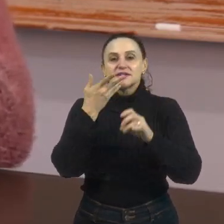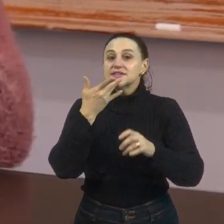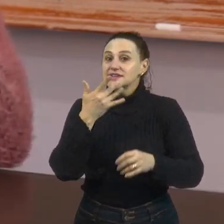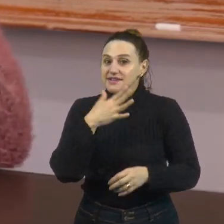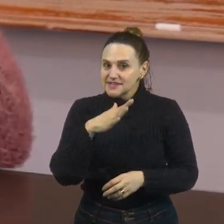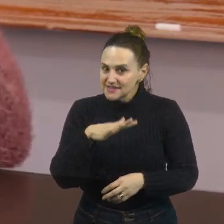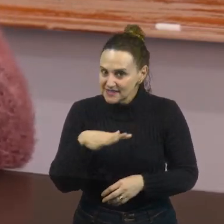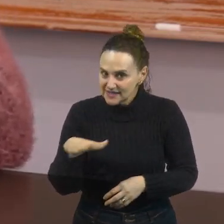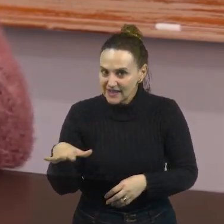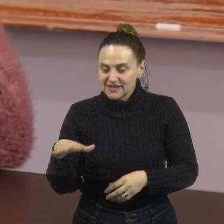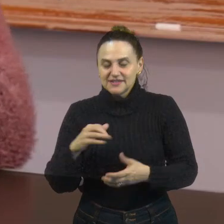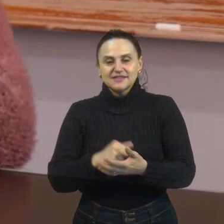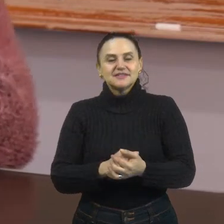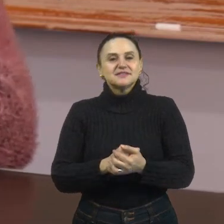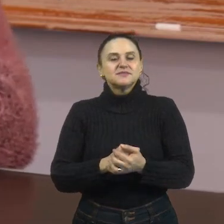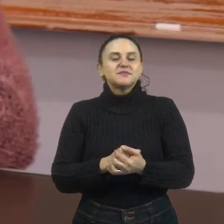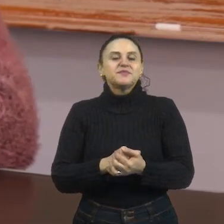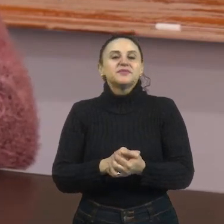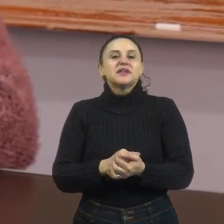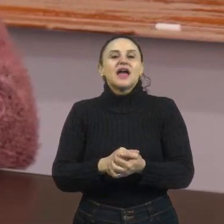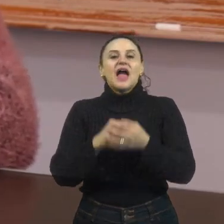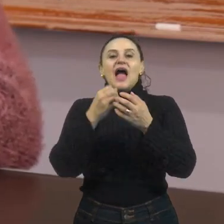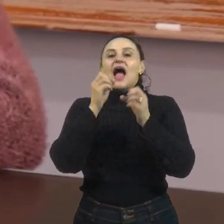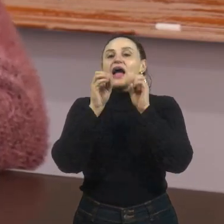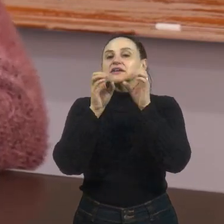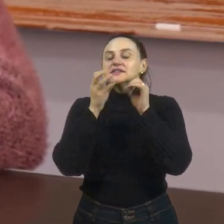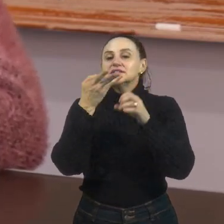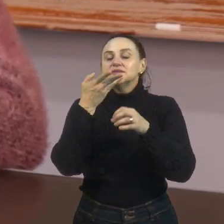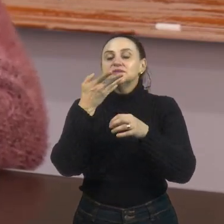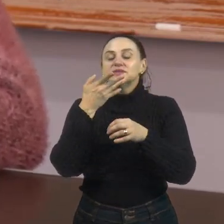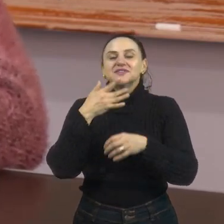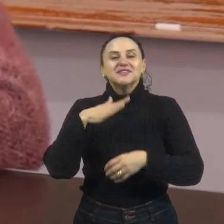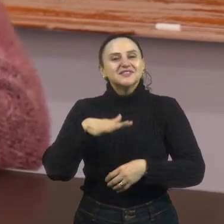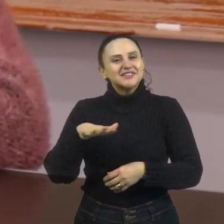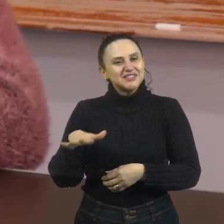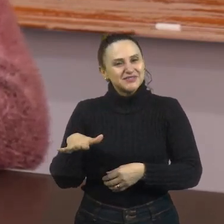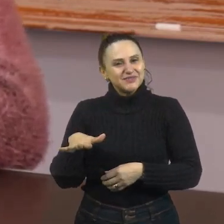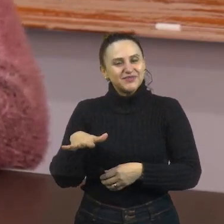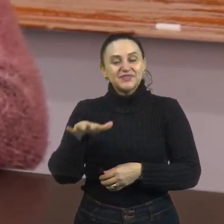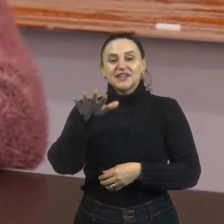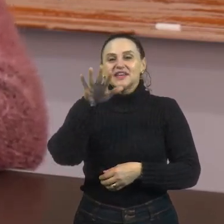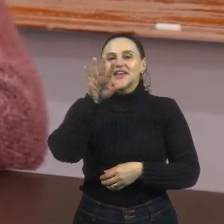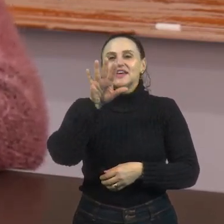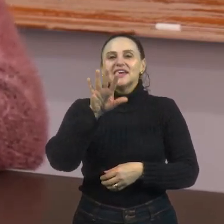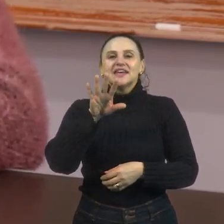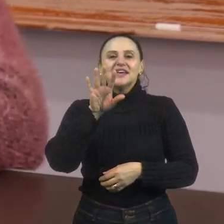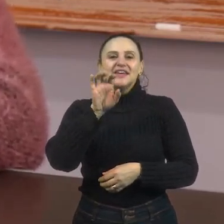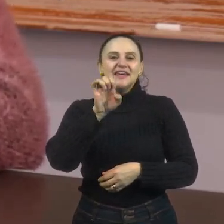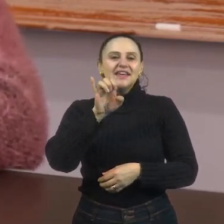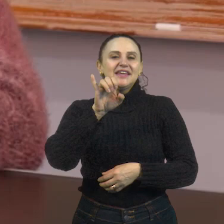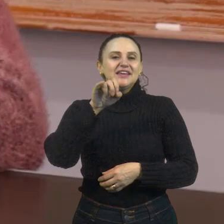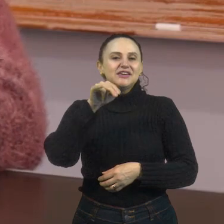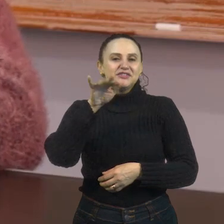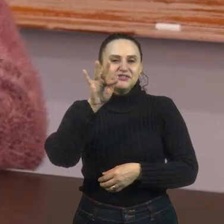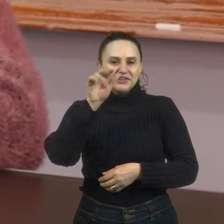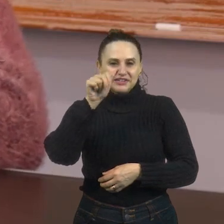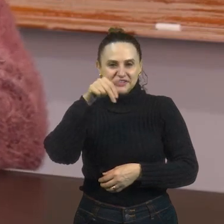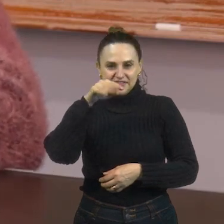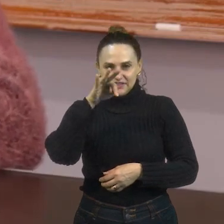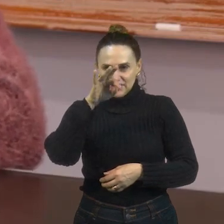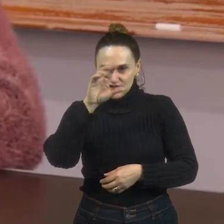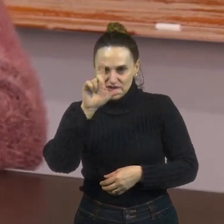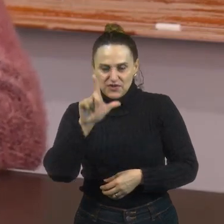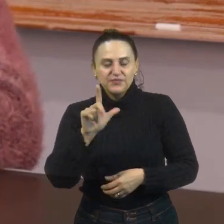nossos pequenos, né? Da educação infantil, como o nome mesmo diz, é educação infantil. Né? Então, nós